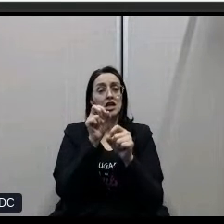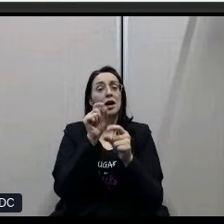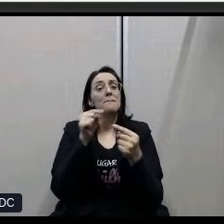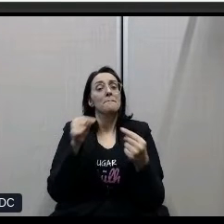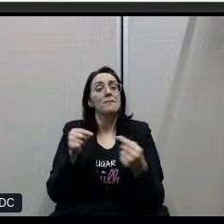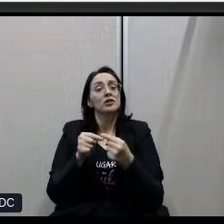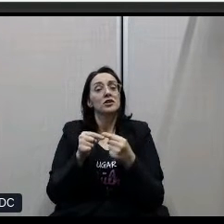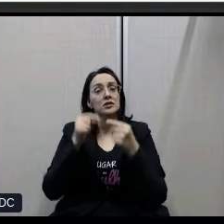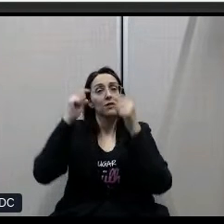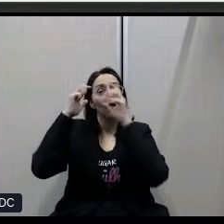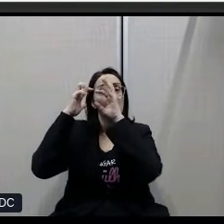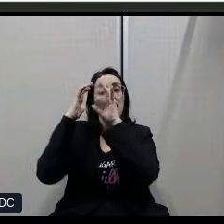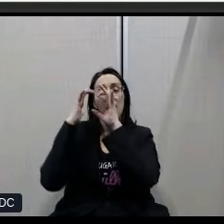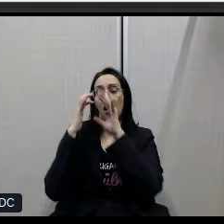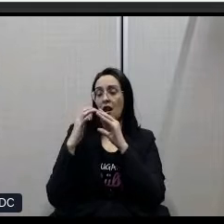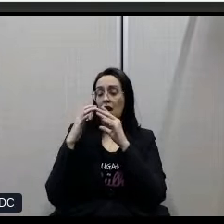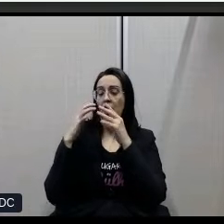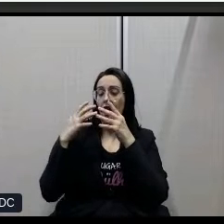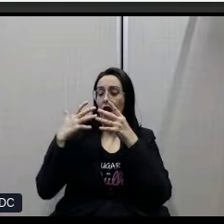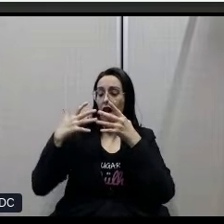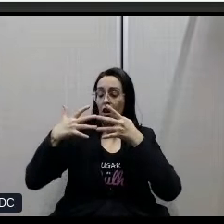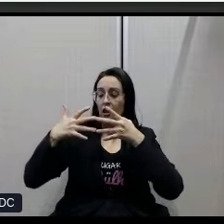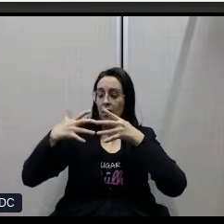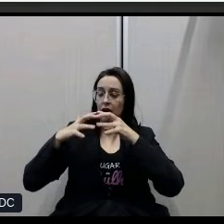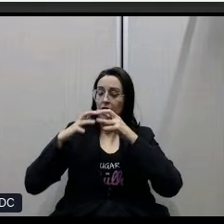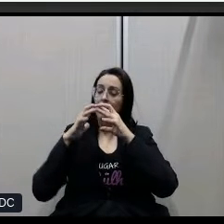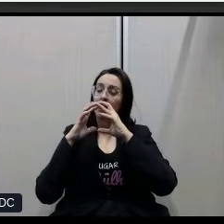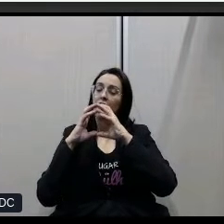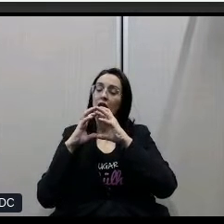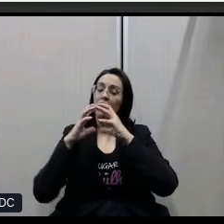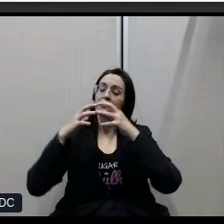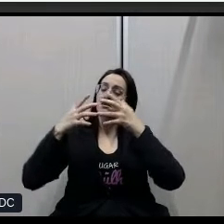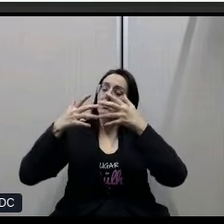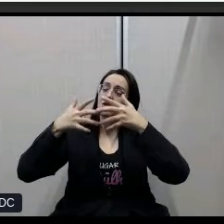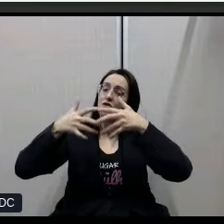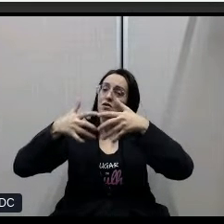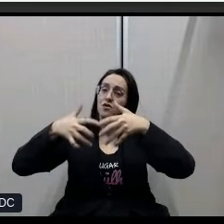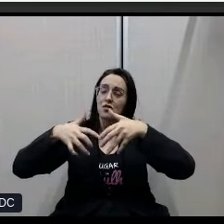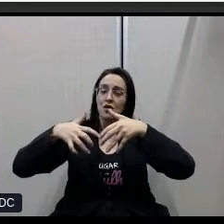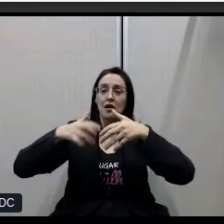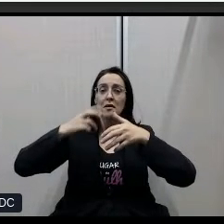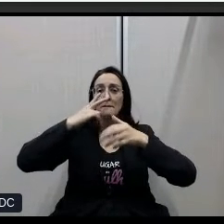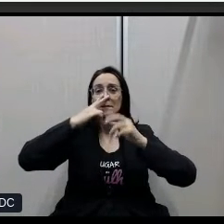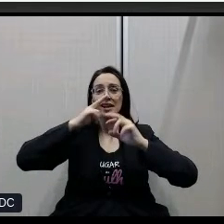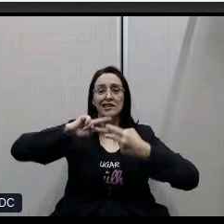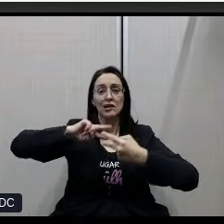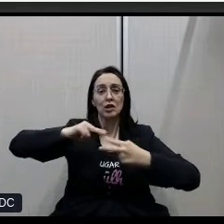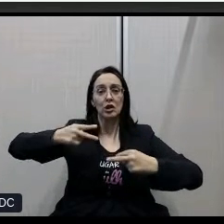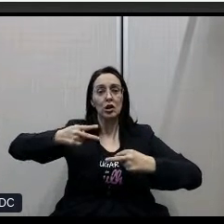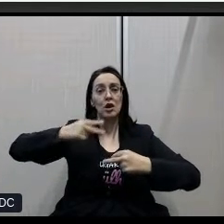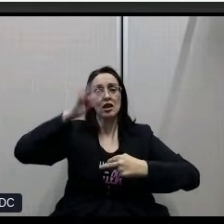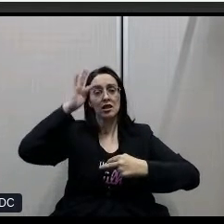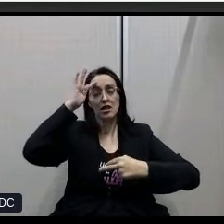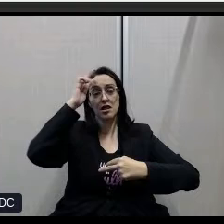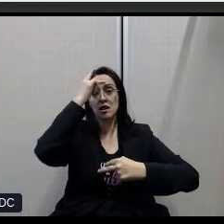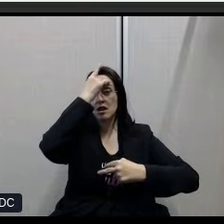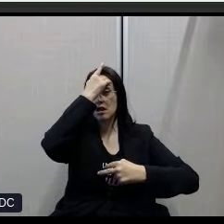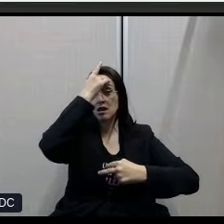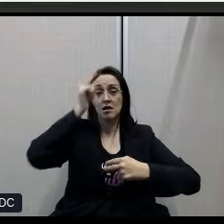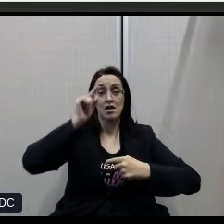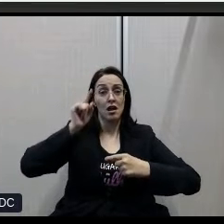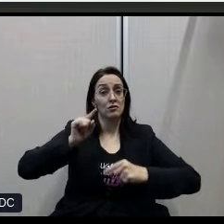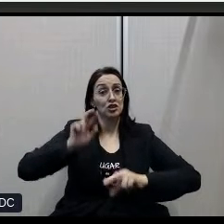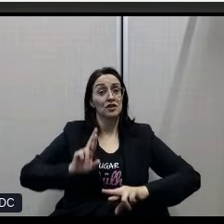diferenças neurológicas resultado de uma variação normal e natural do genoma humano, isto é, TDAH apenas é uma evolução,